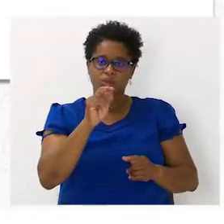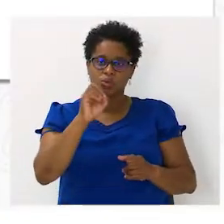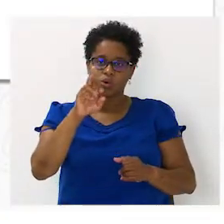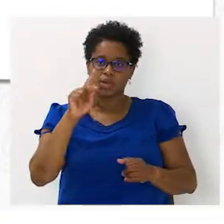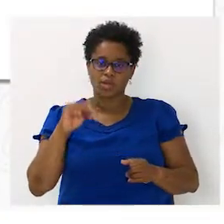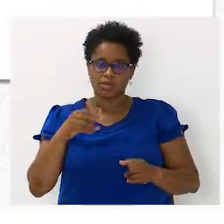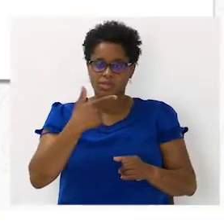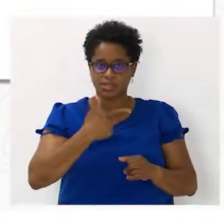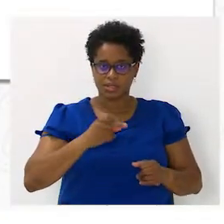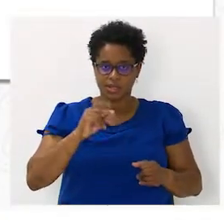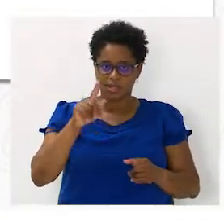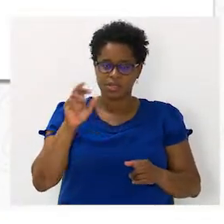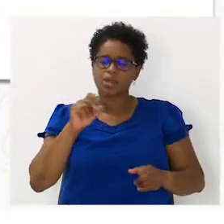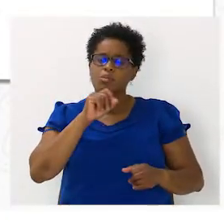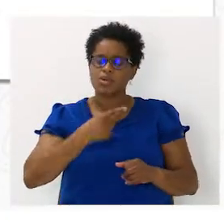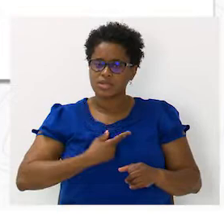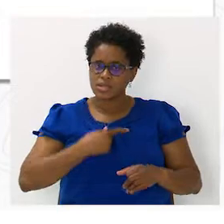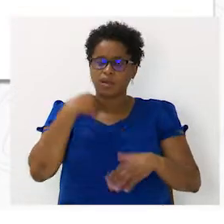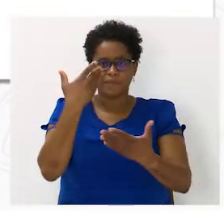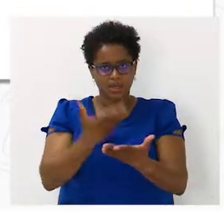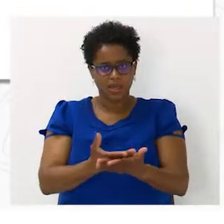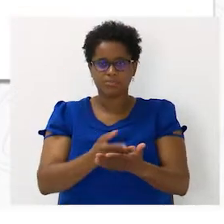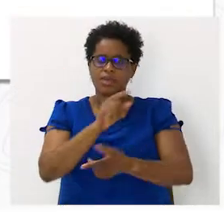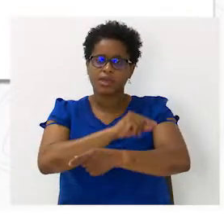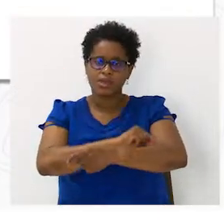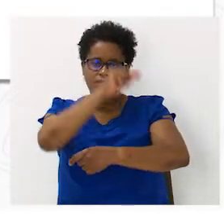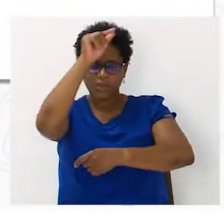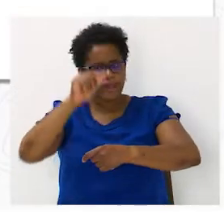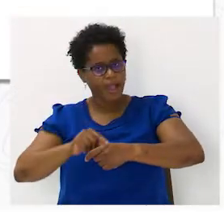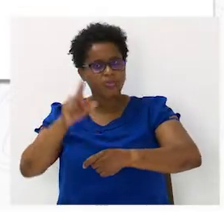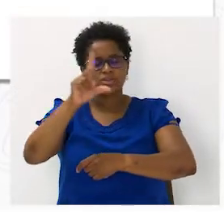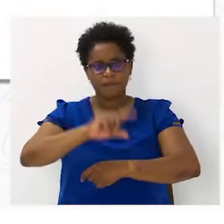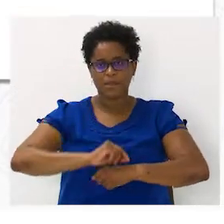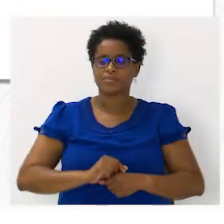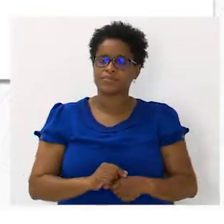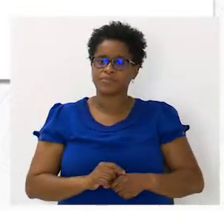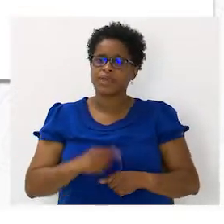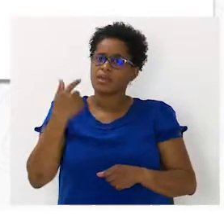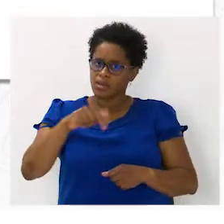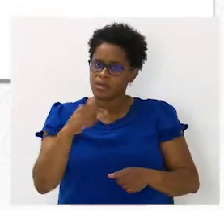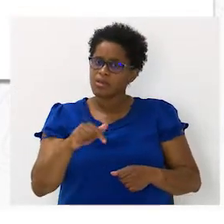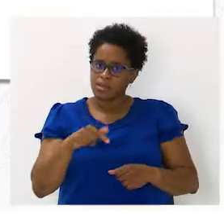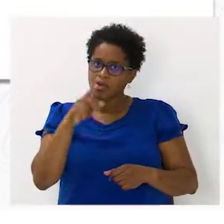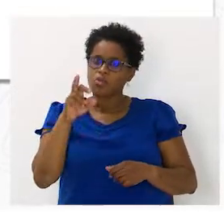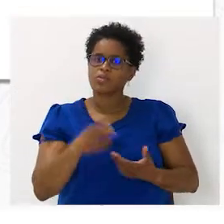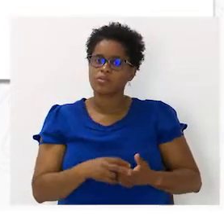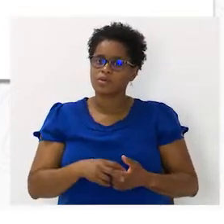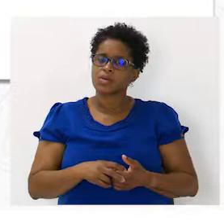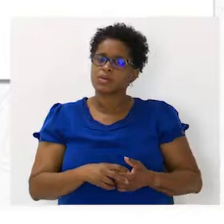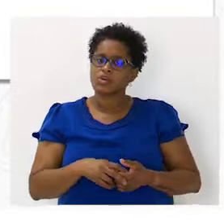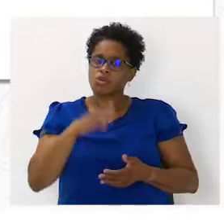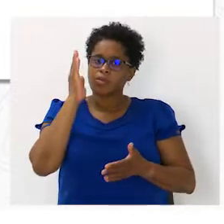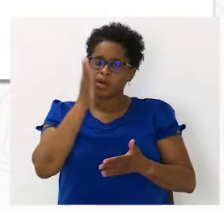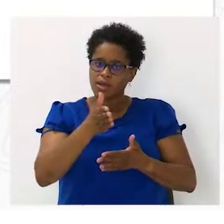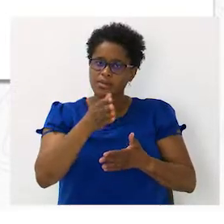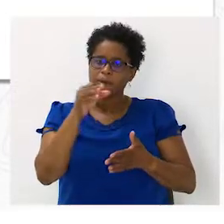O teorema de Tales pode ser aplicado em triângulos também, que possuem uma reta paralela